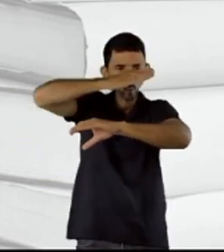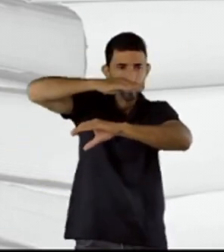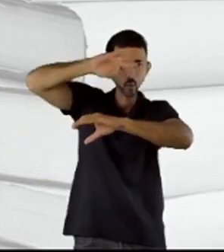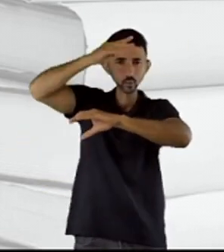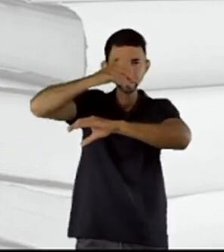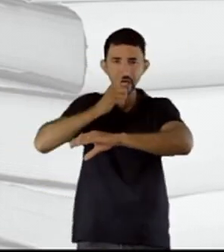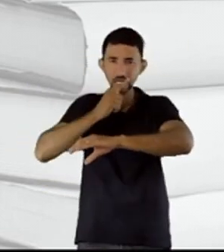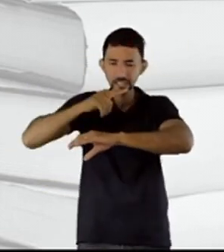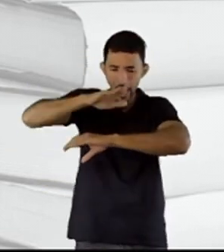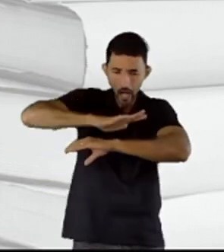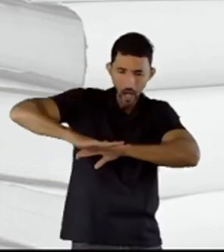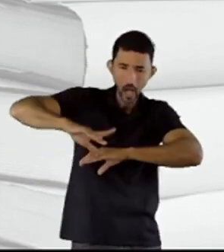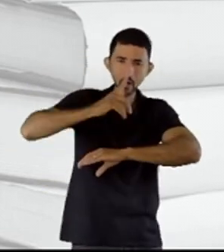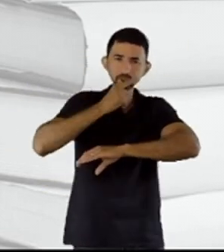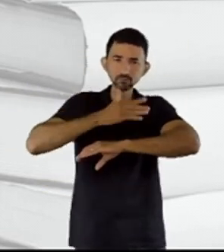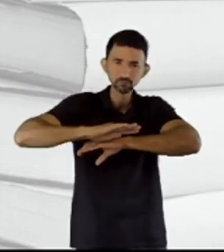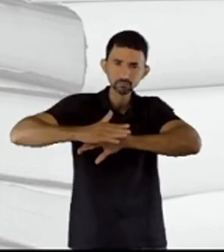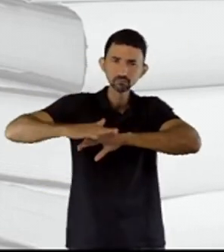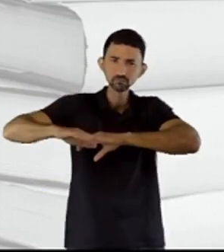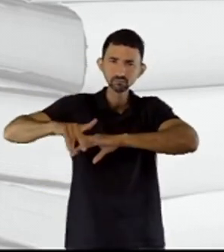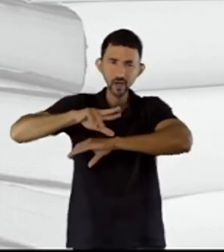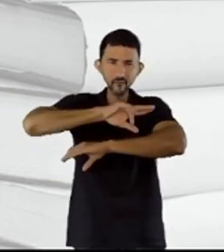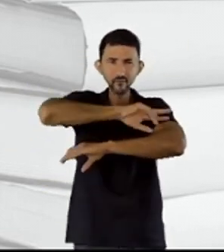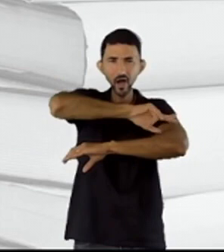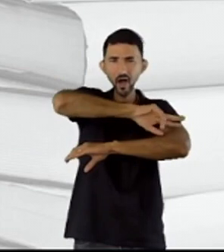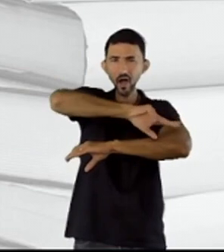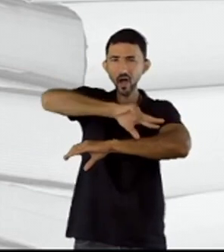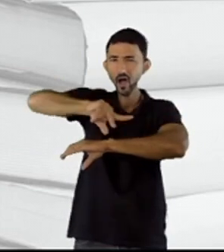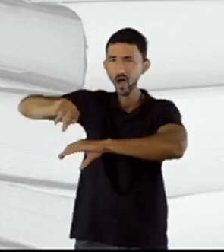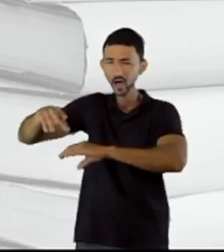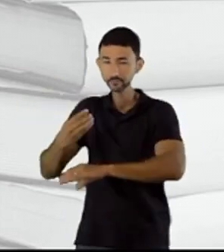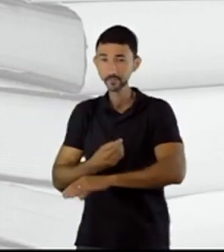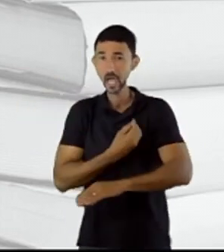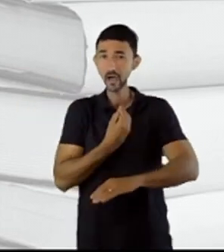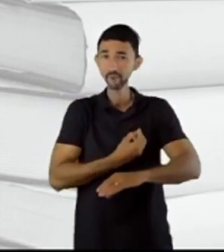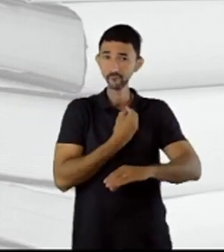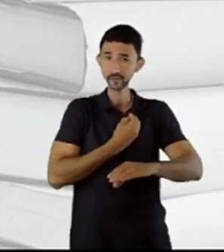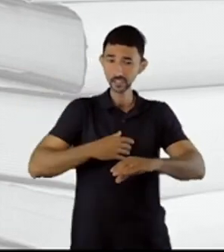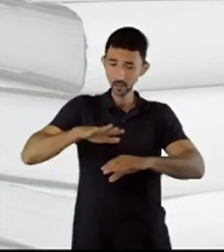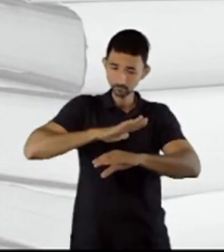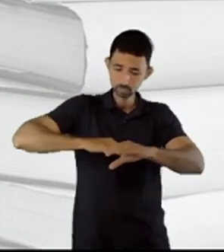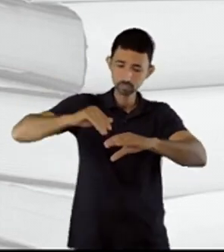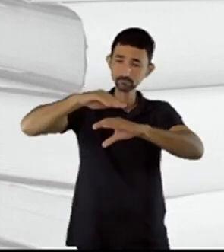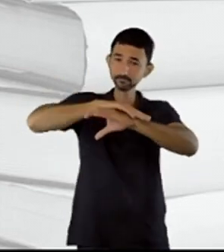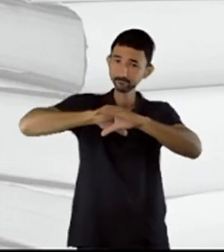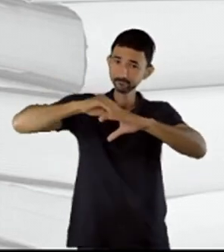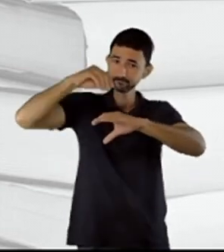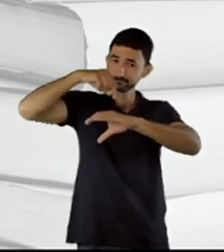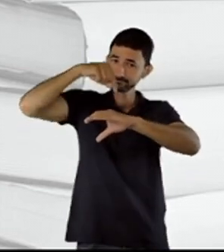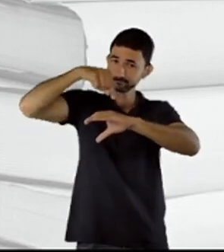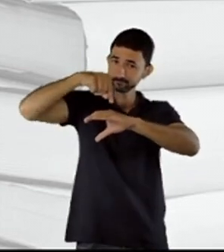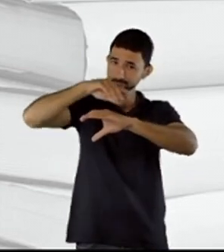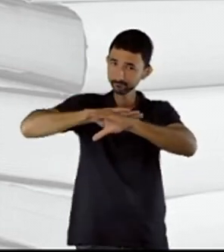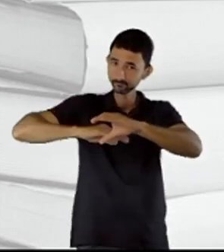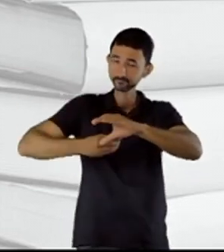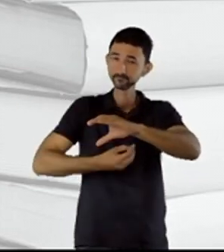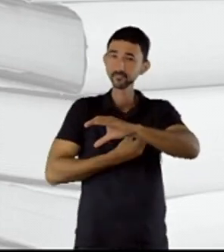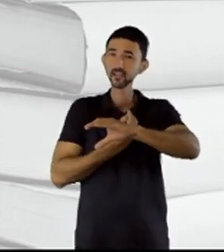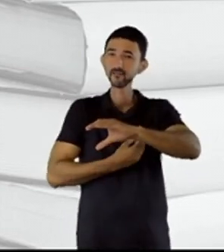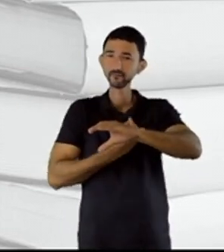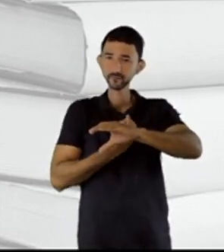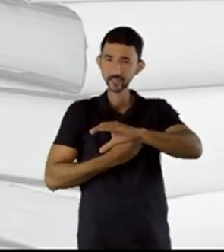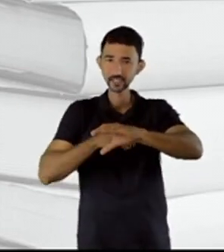montes, lagos, oceanos, mares, rios, a vida na Terra como um todo, né? Ela vai estar